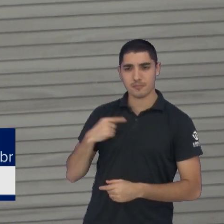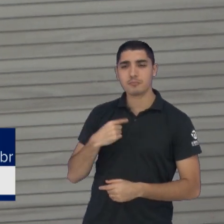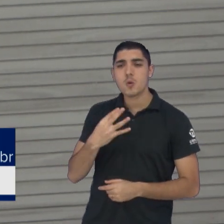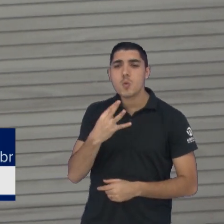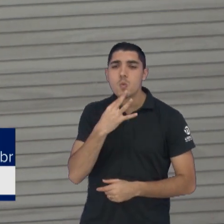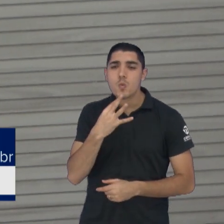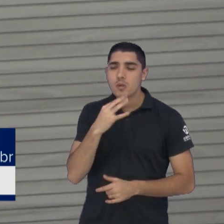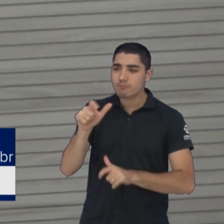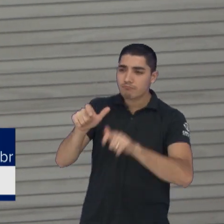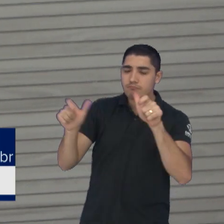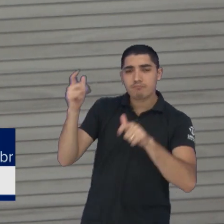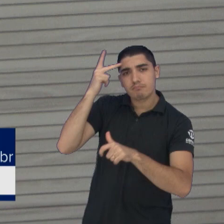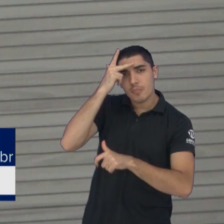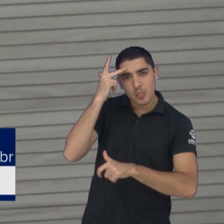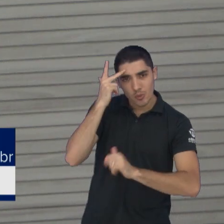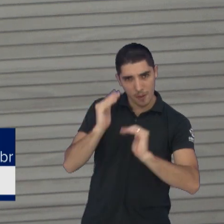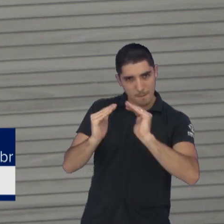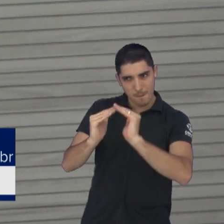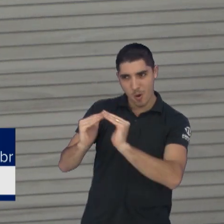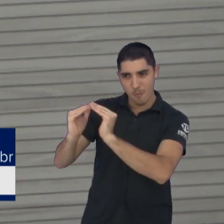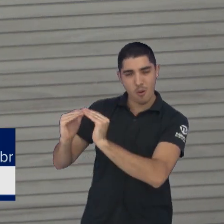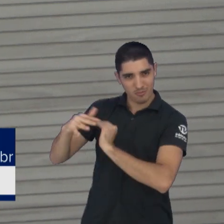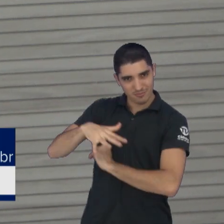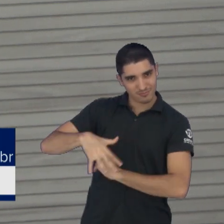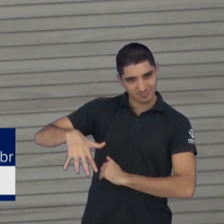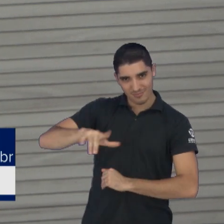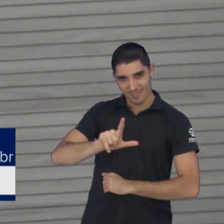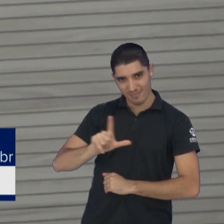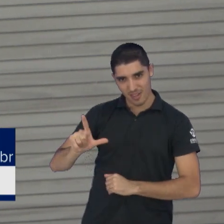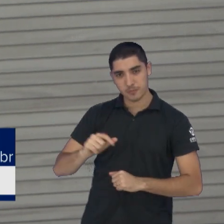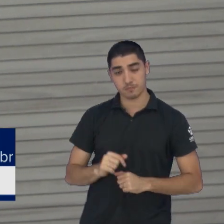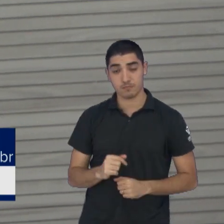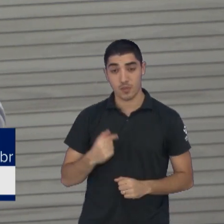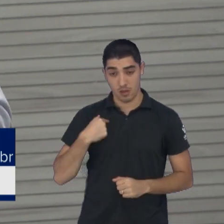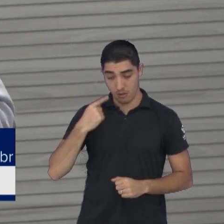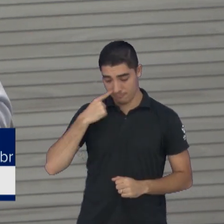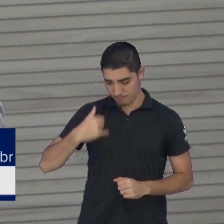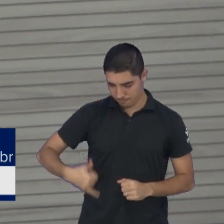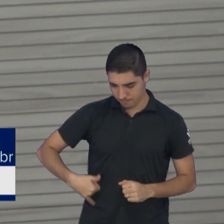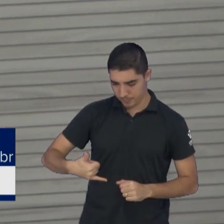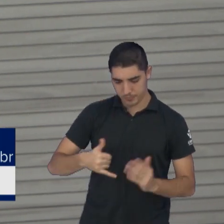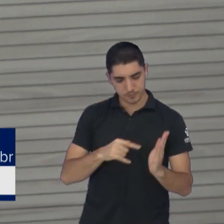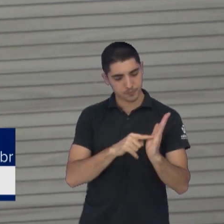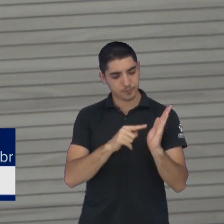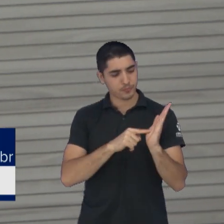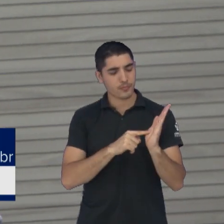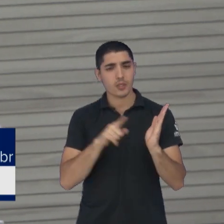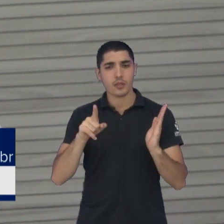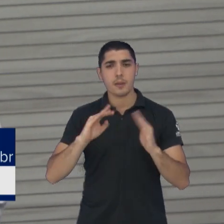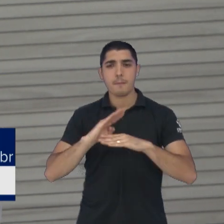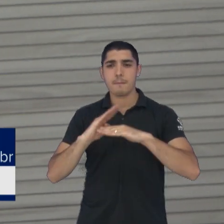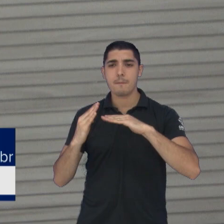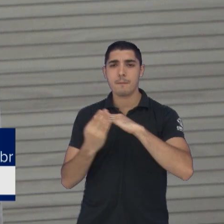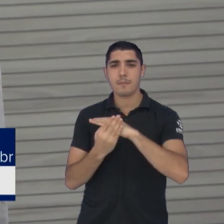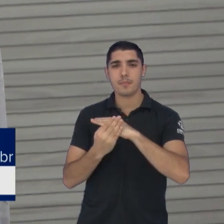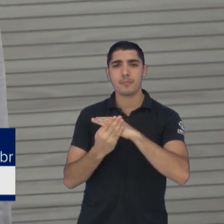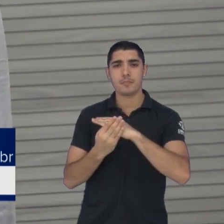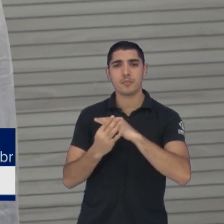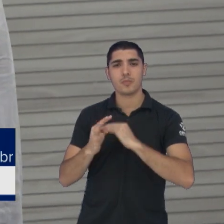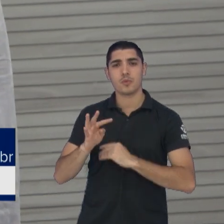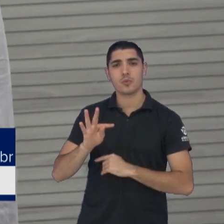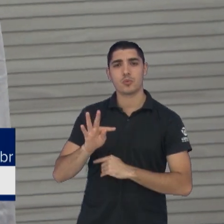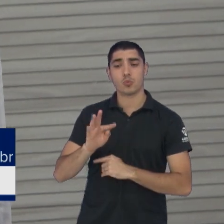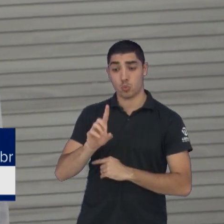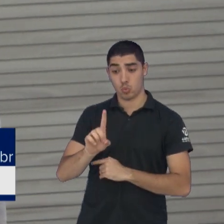alguns moradores, e até vou pegar aqui no celular, lá no bairro do Names,